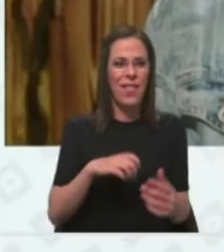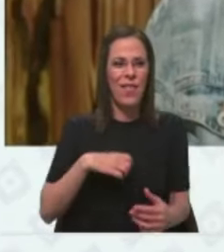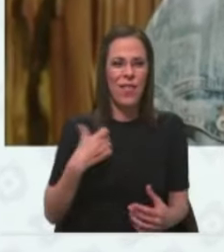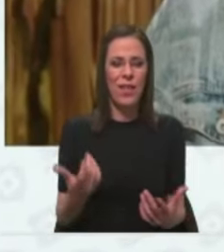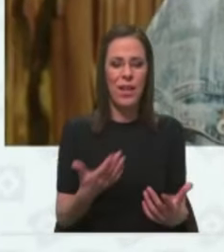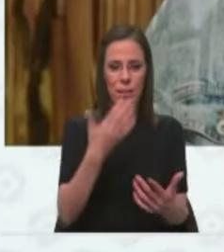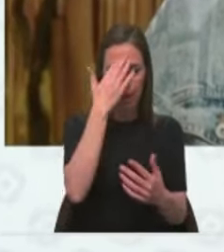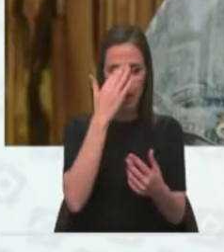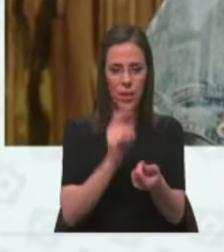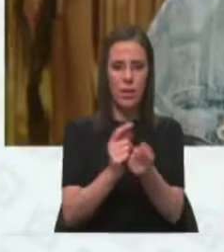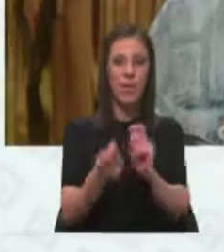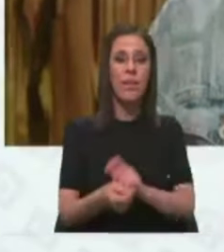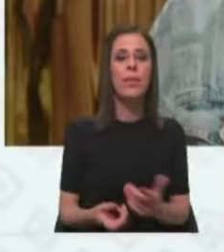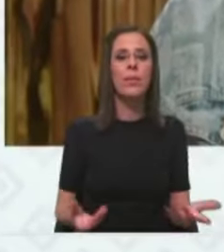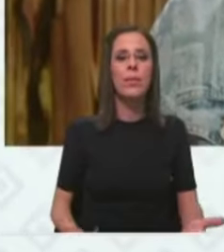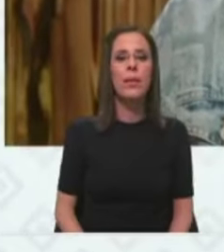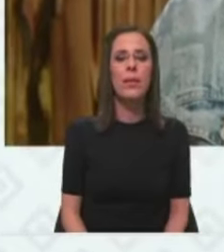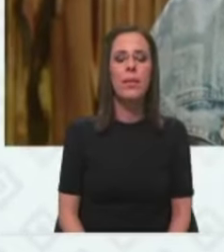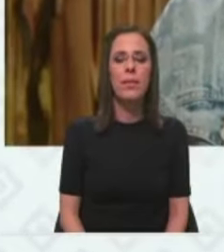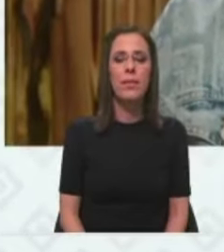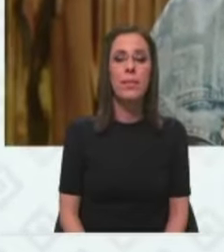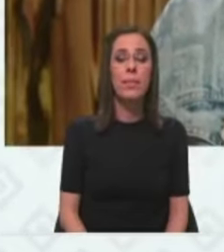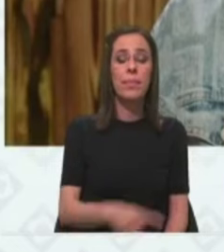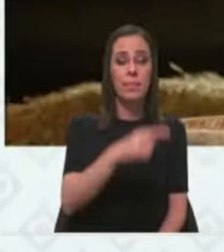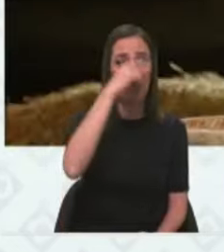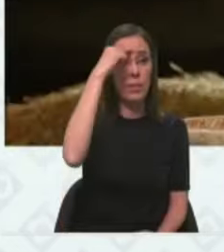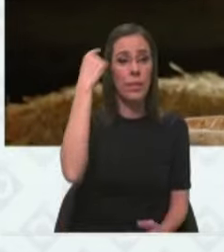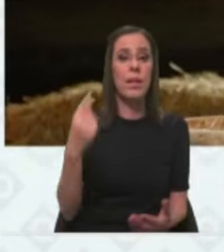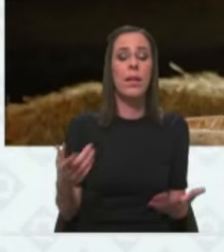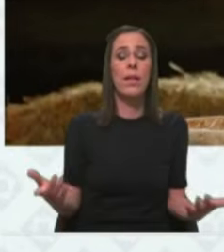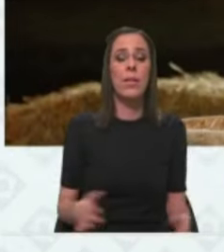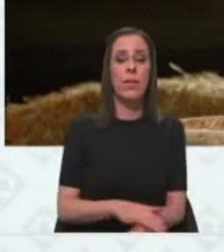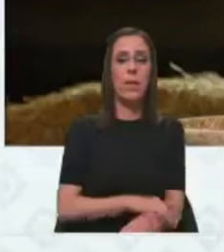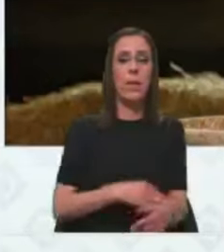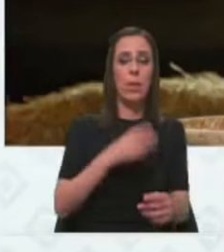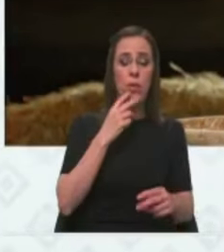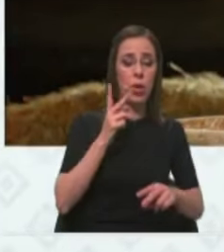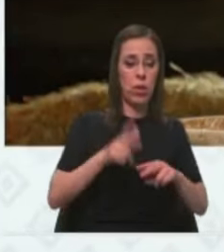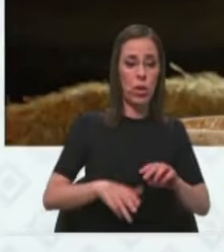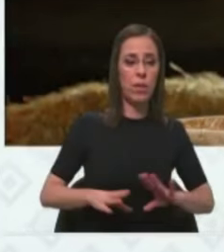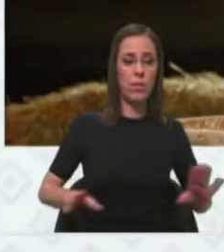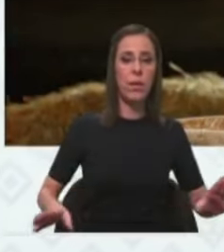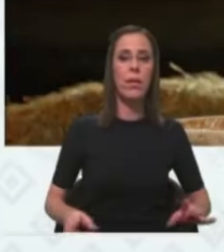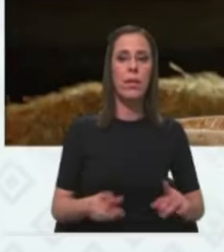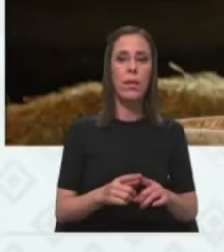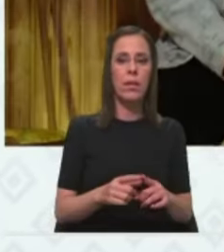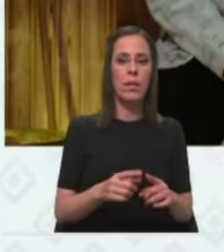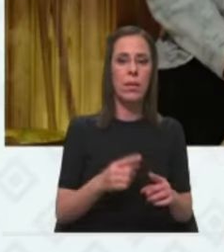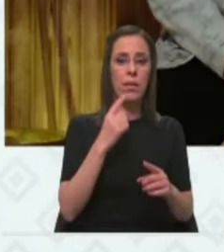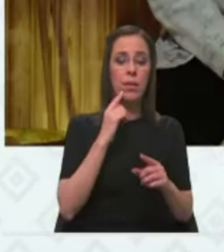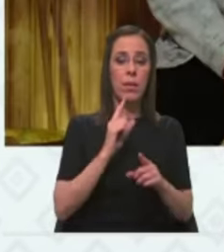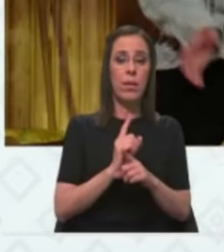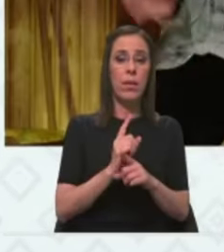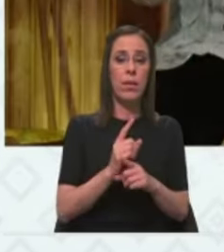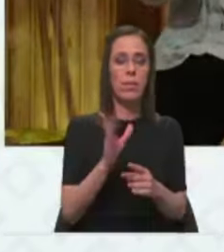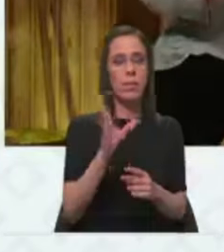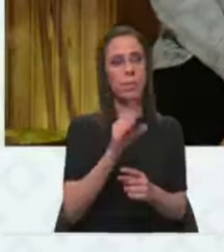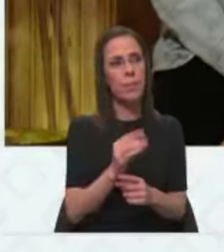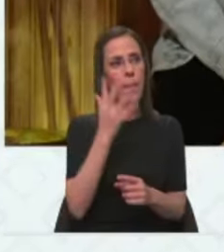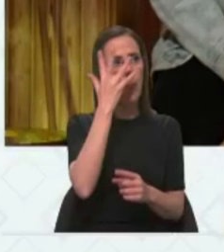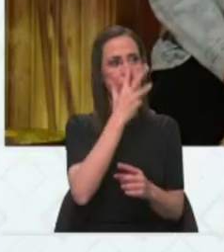porque é que tu achas que houve essa mudança tão grande é difícil dizer até porque eu depois deixei de falar com Rita quando Rita deixou cair o personagem que trazia começou a ser